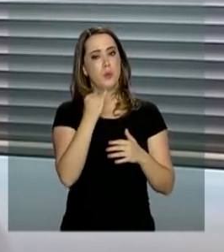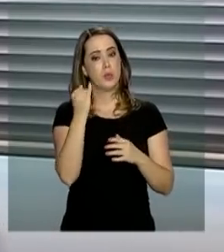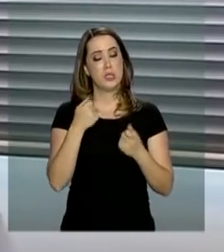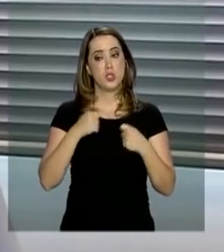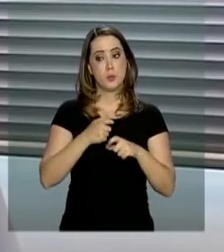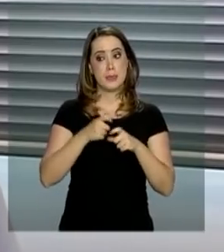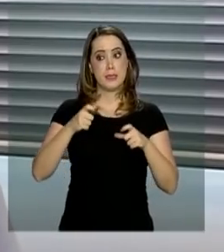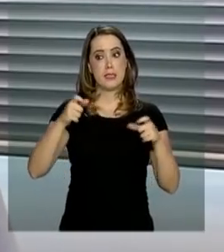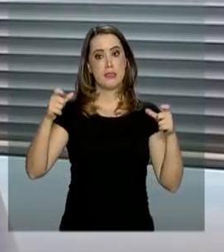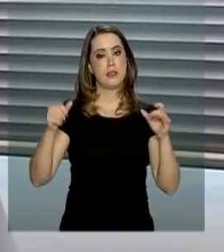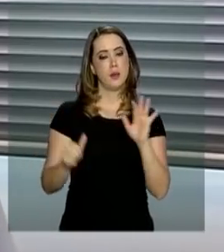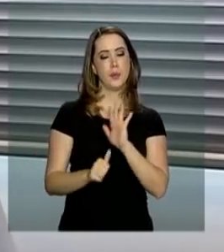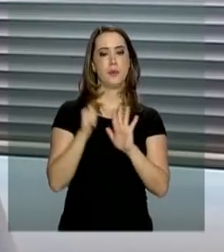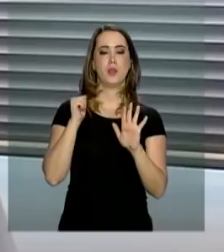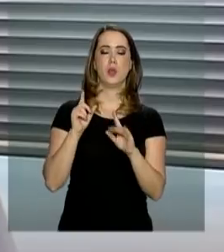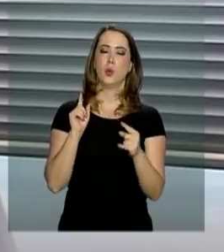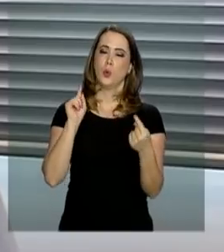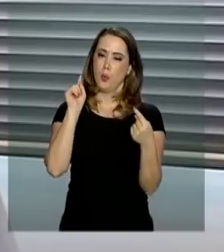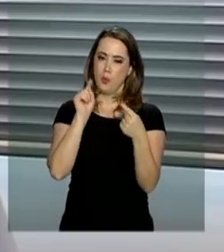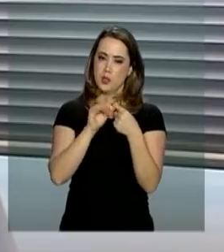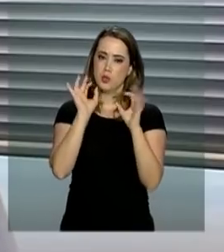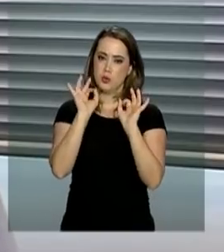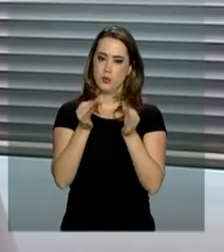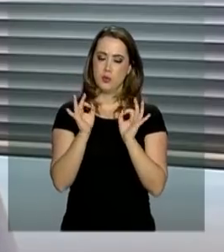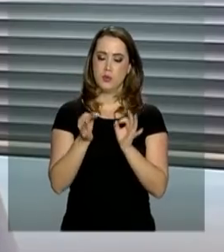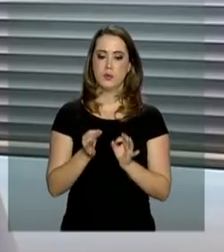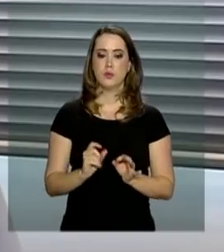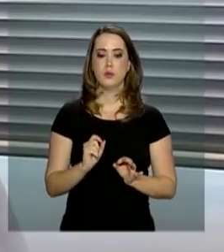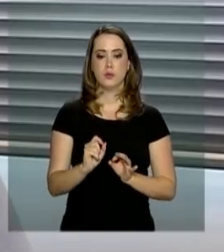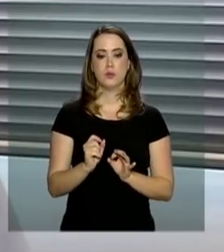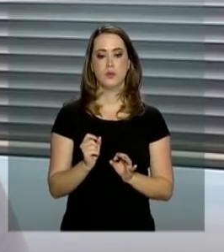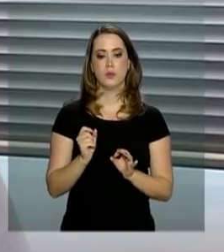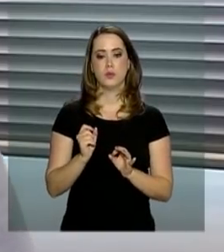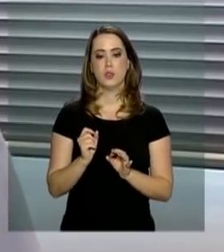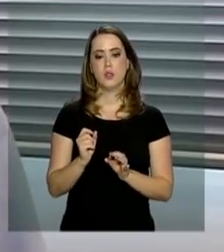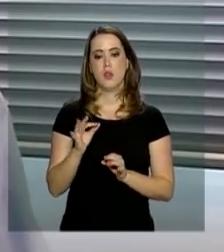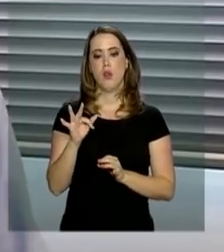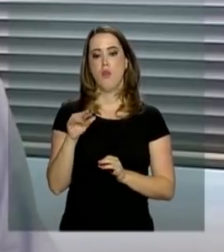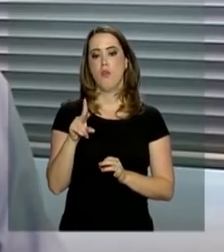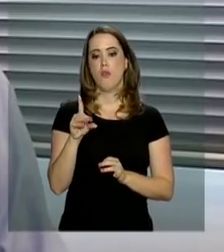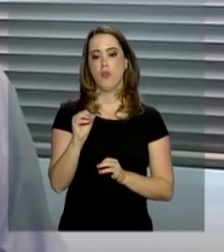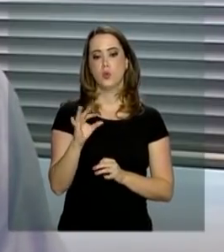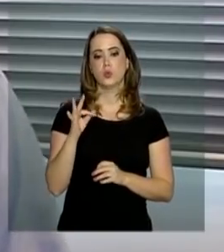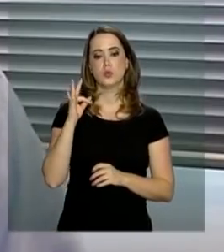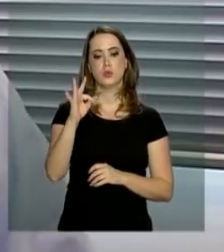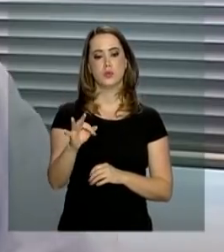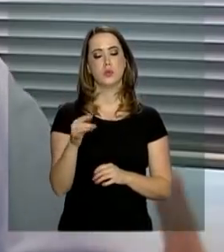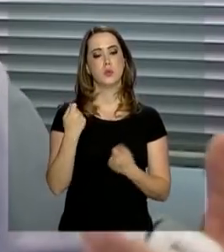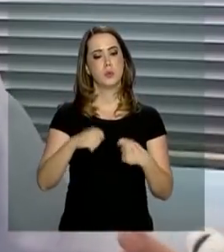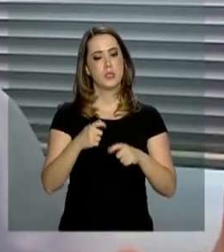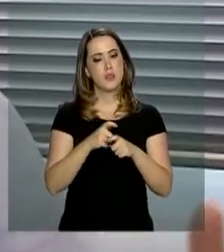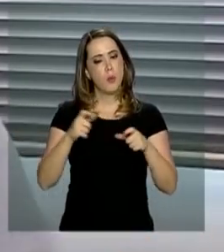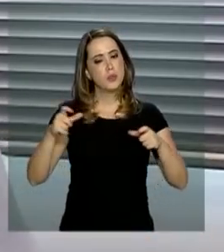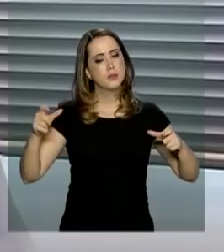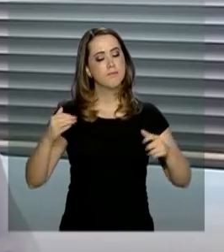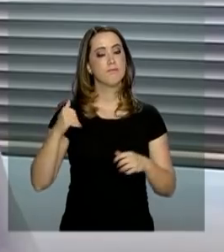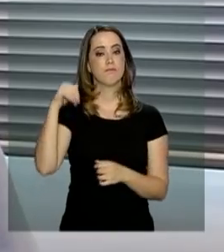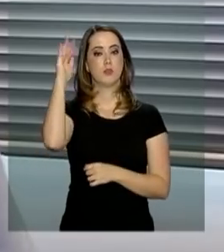Então, o ideal é, talvez, entrar com um fundo de investimento mais para frente, quando precisa ampliar